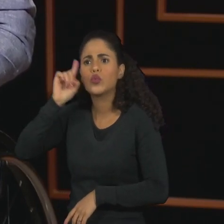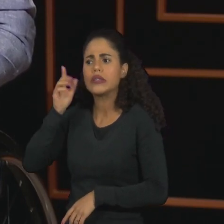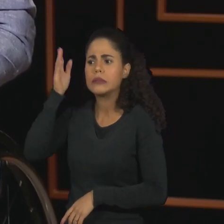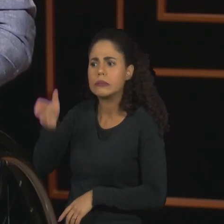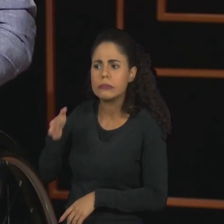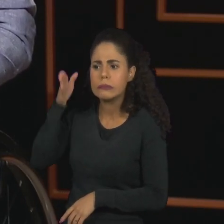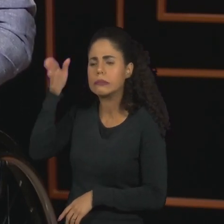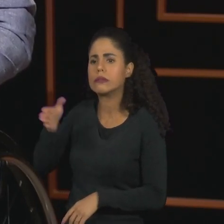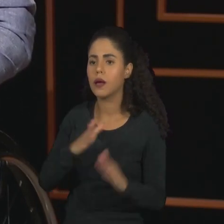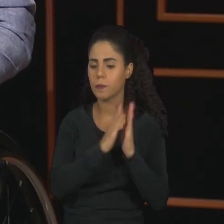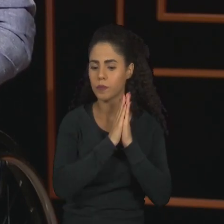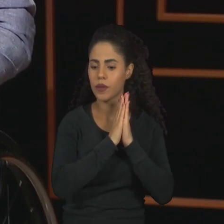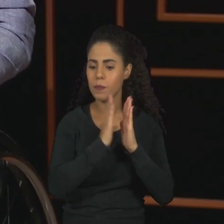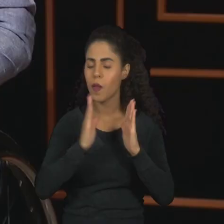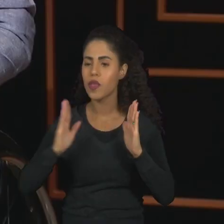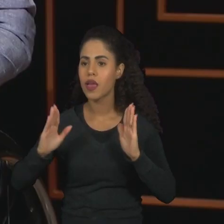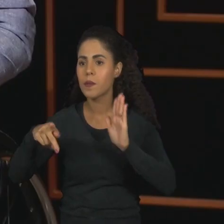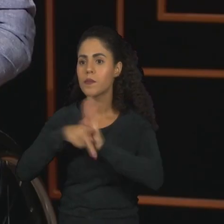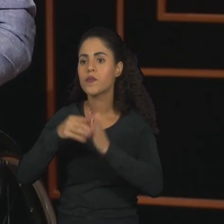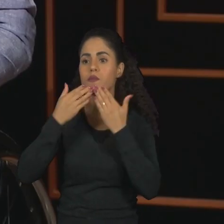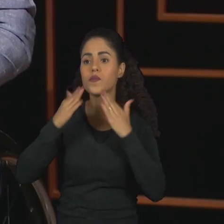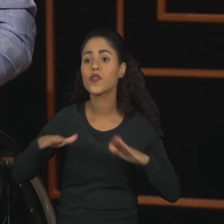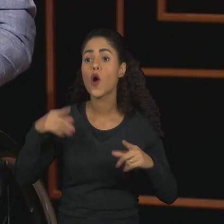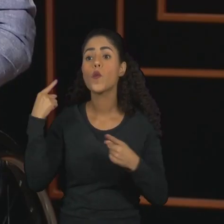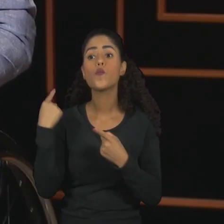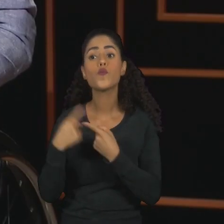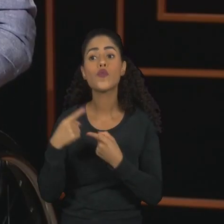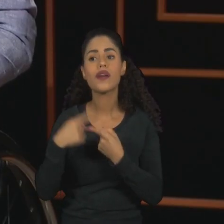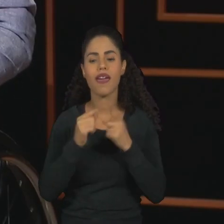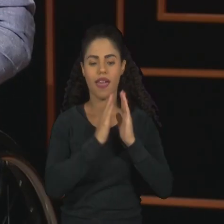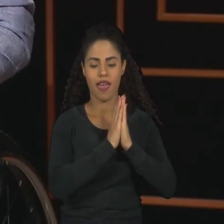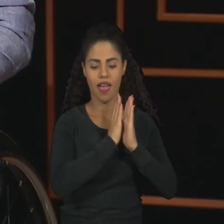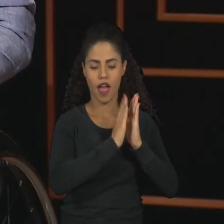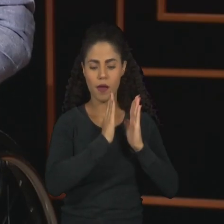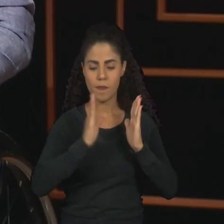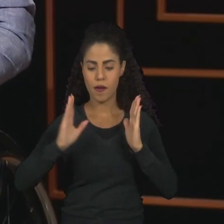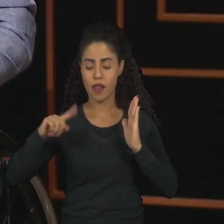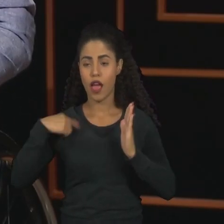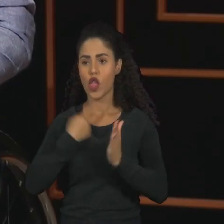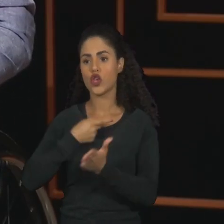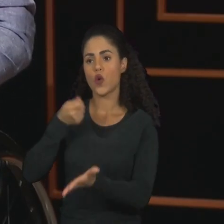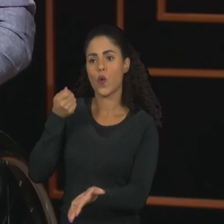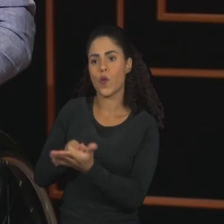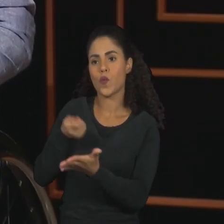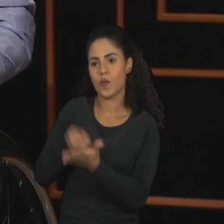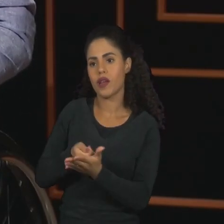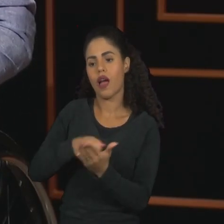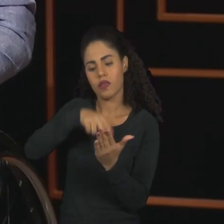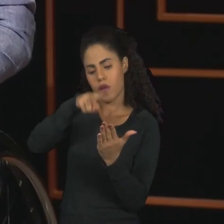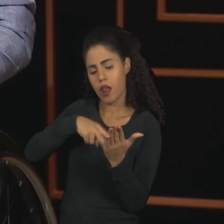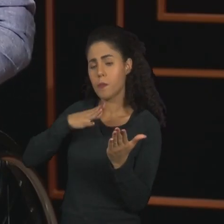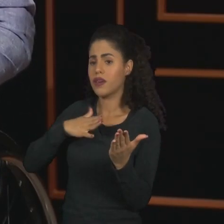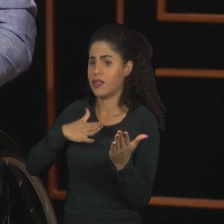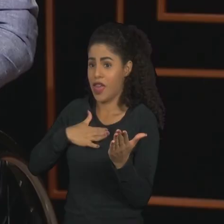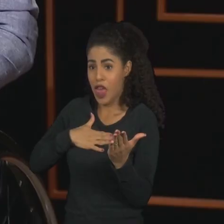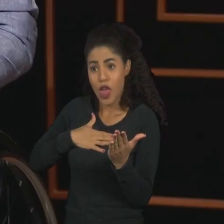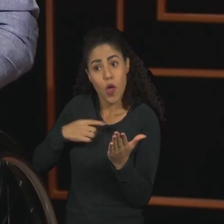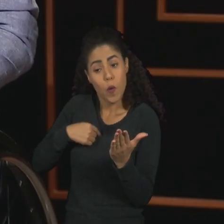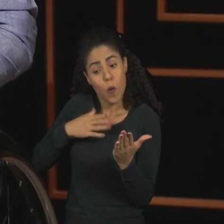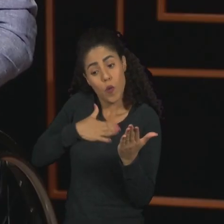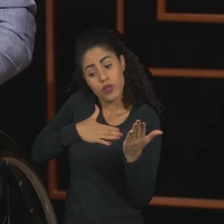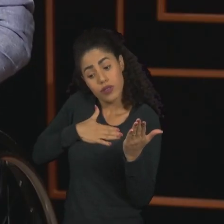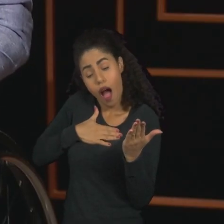biblioteca infantil, porque a biblioteca infantil, a gente era obrigado a ler, que é uma coisa que eu gostava, mas tinha